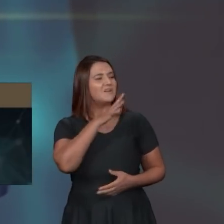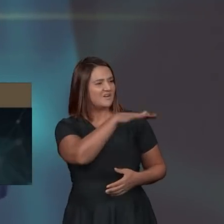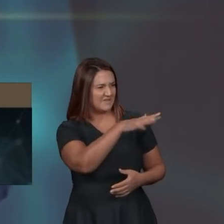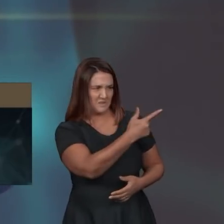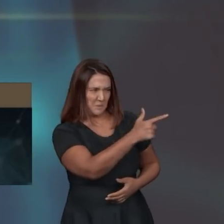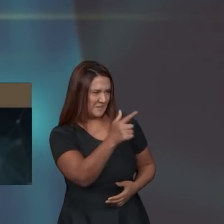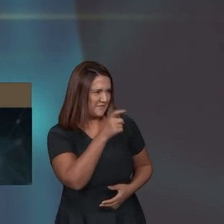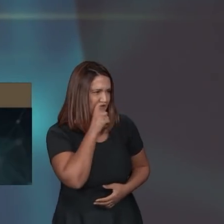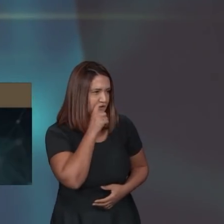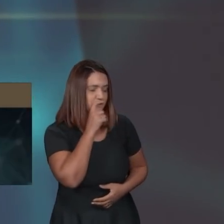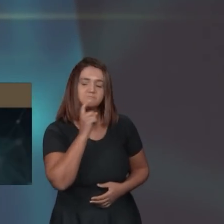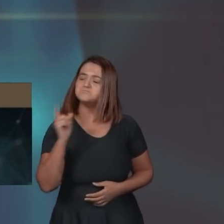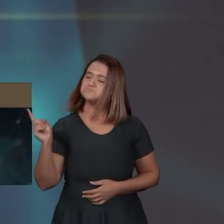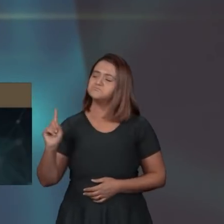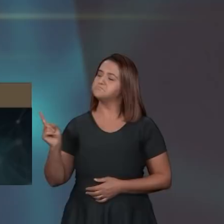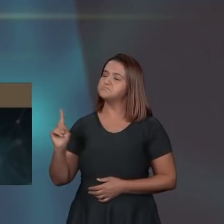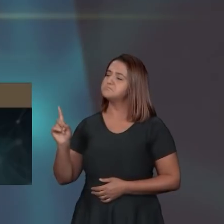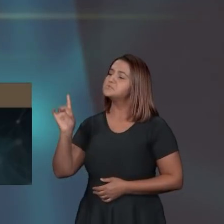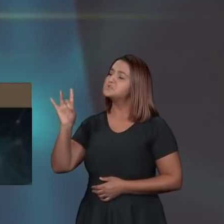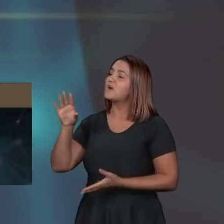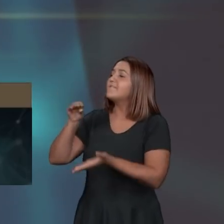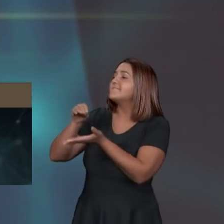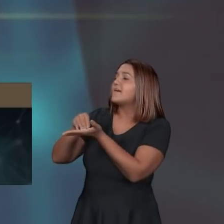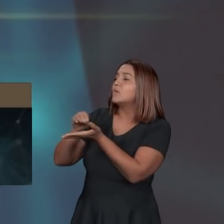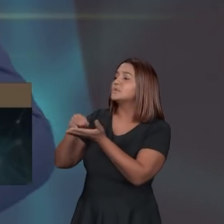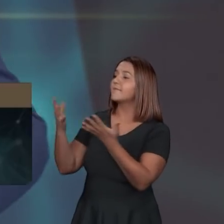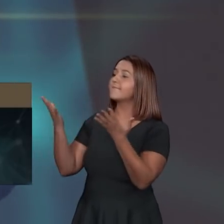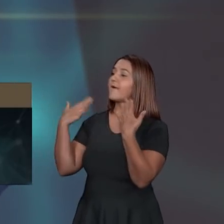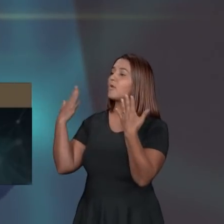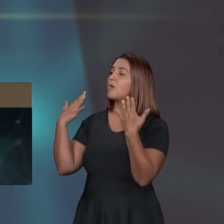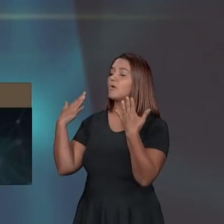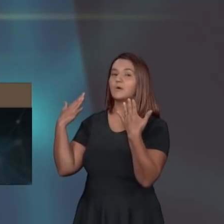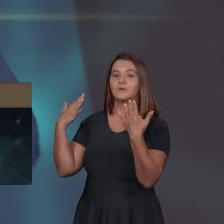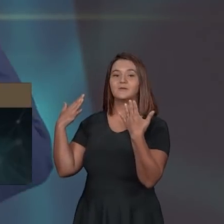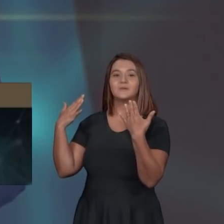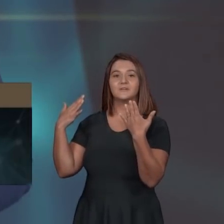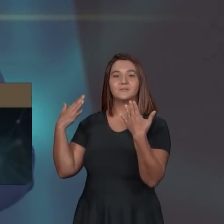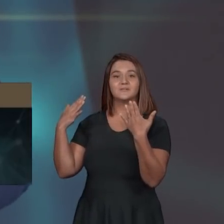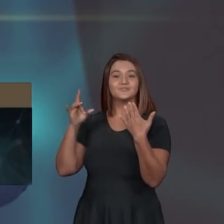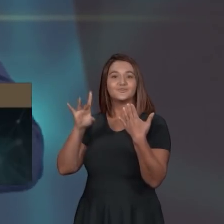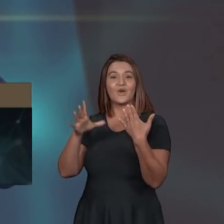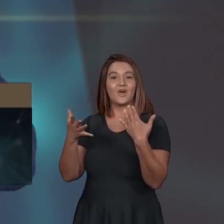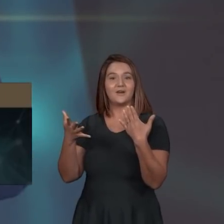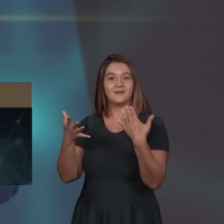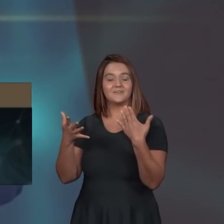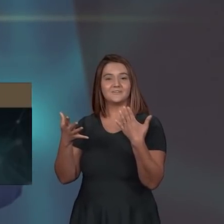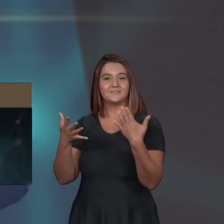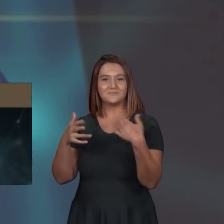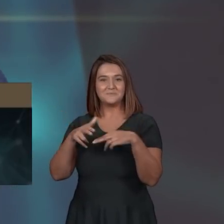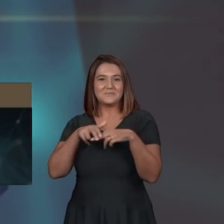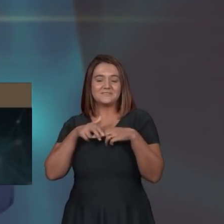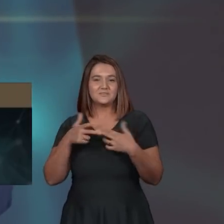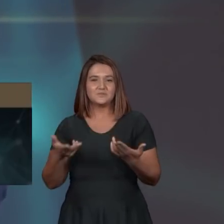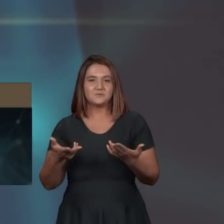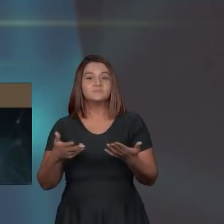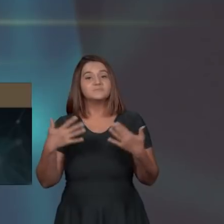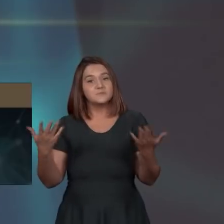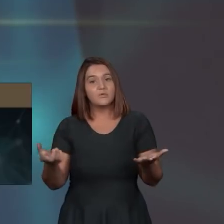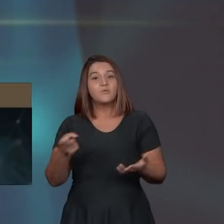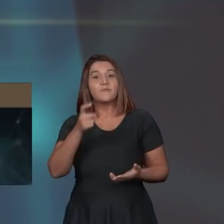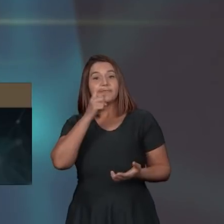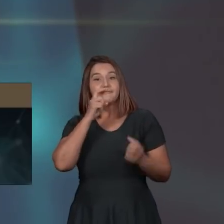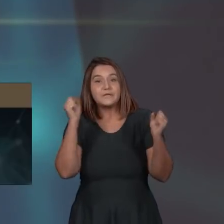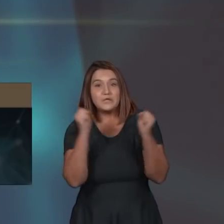falando é verdade. O frio, por mais que você esteja tremendo na época do inverno que já está chegando, nós estamos no outono agora, o frio